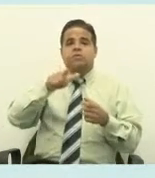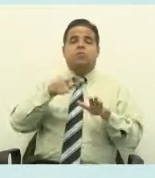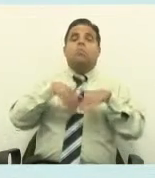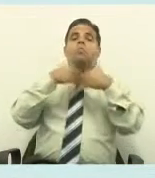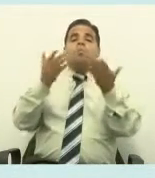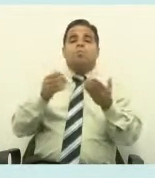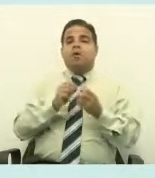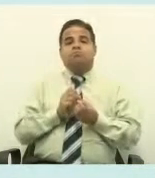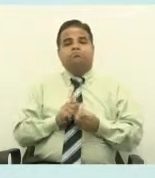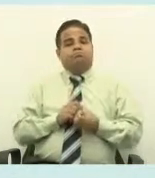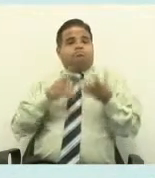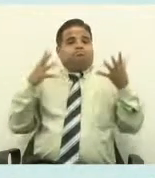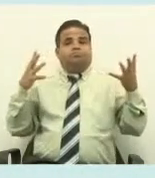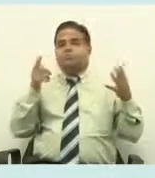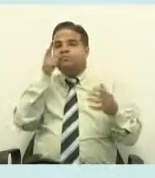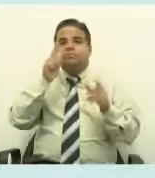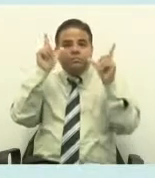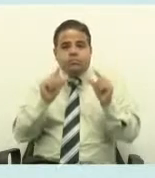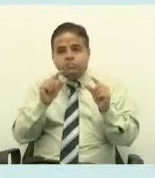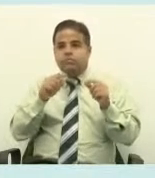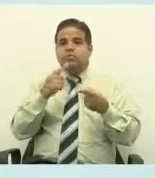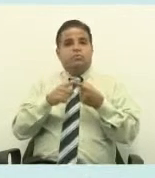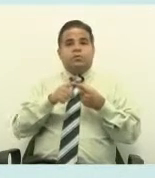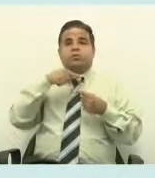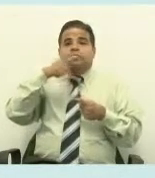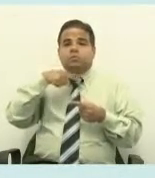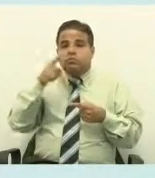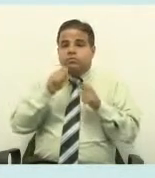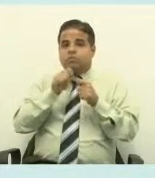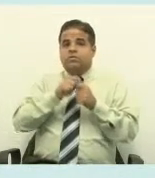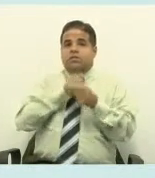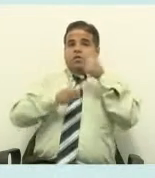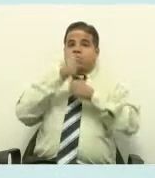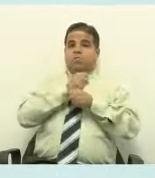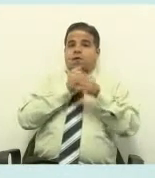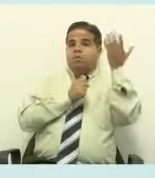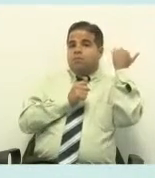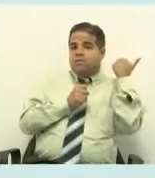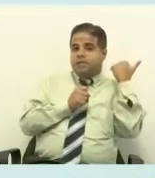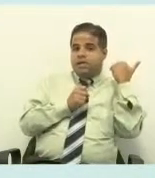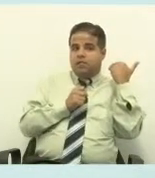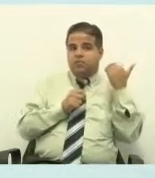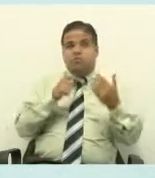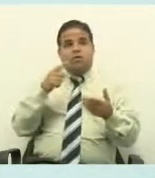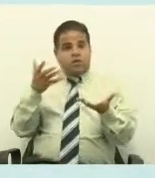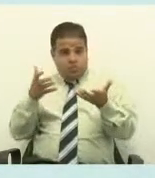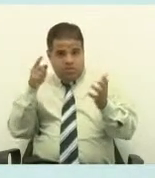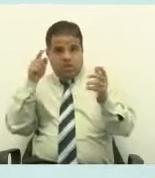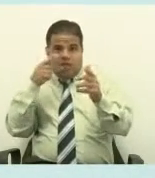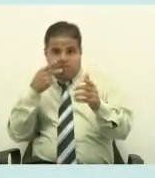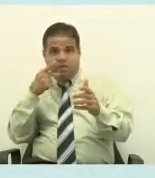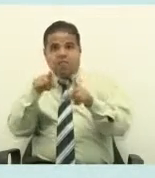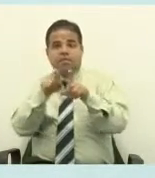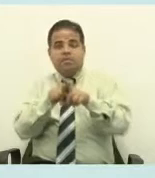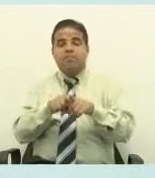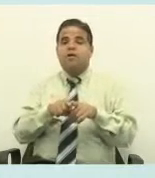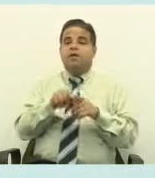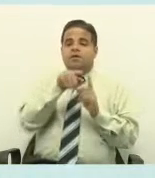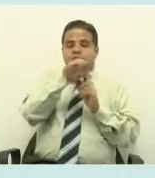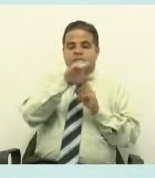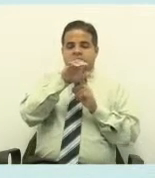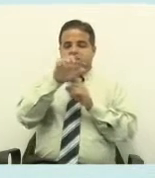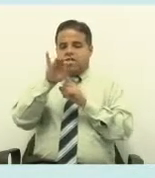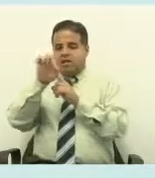a mágica da redução? E por que isso não conseguiu ser feito no ano passado? E queria falar também sobre o